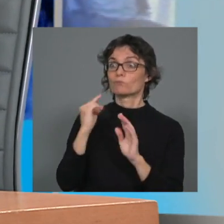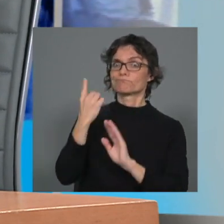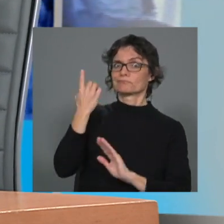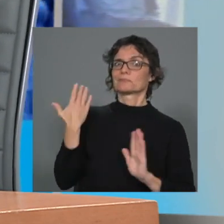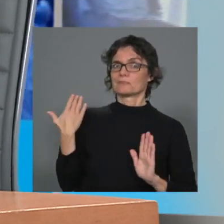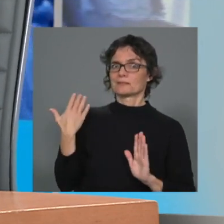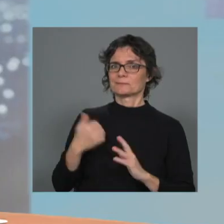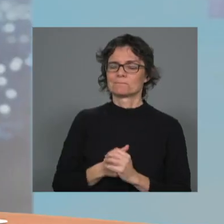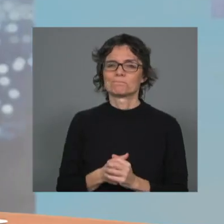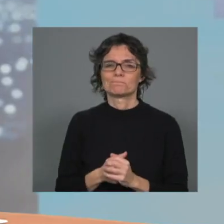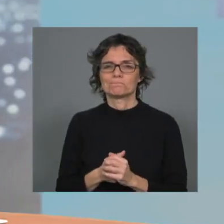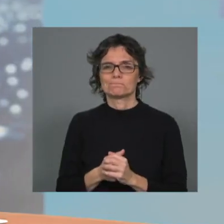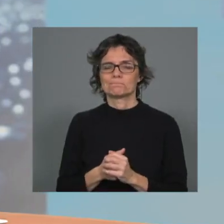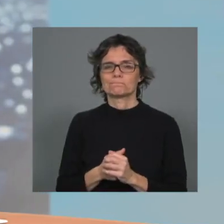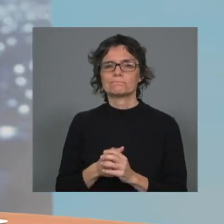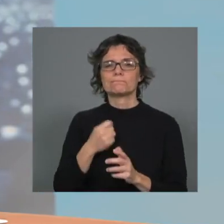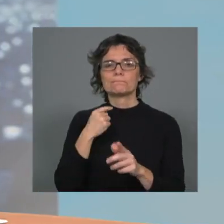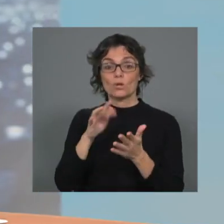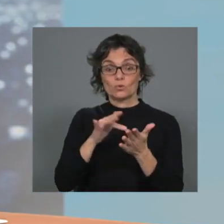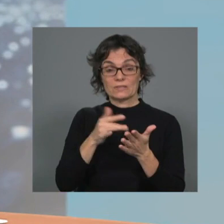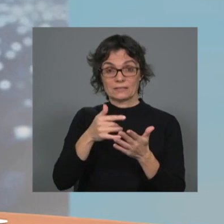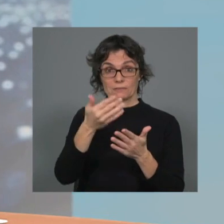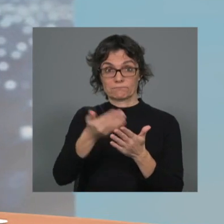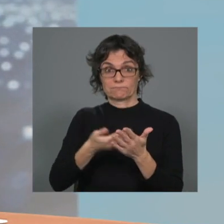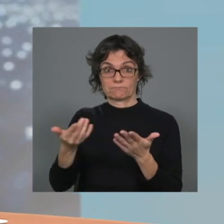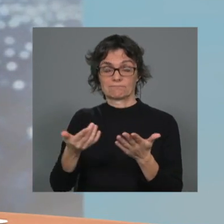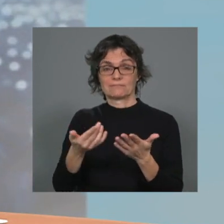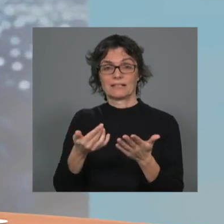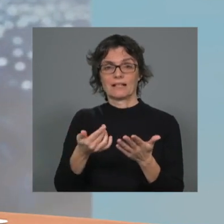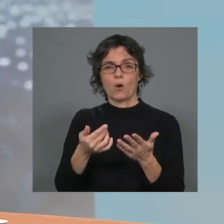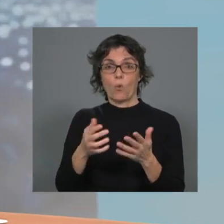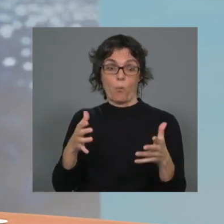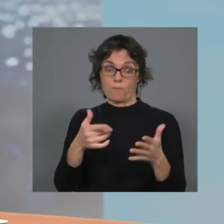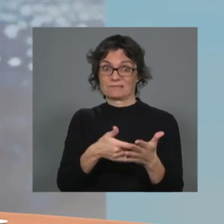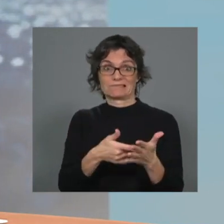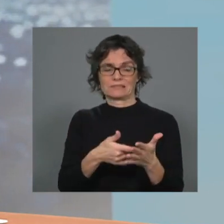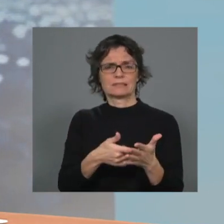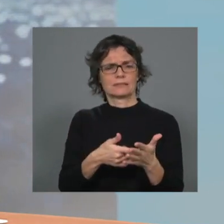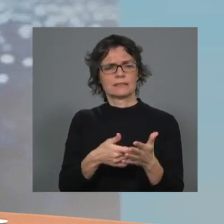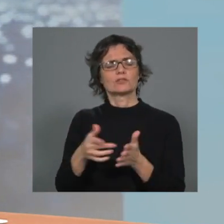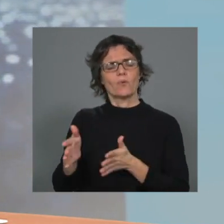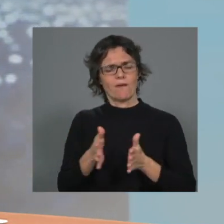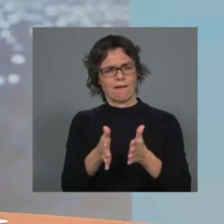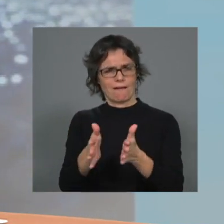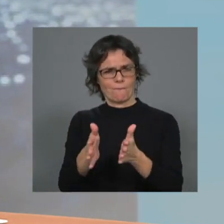E tantos livros destes, ou quase todos, são às vezes bons itinerários